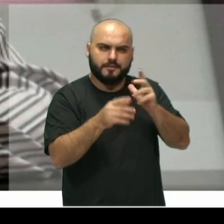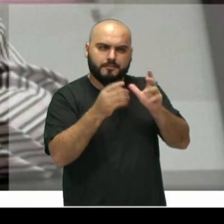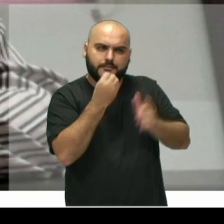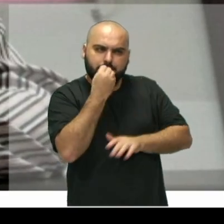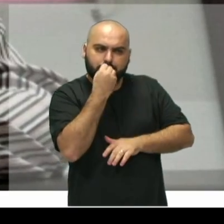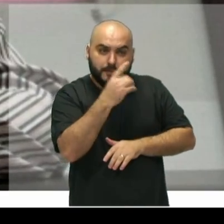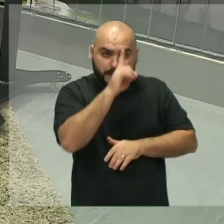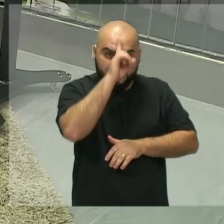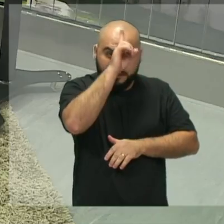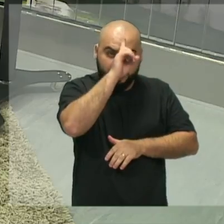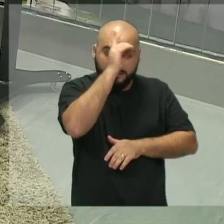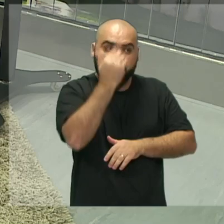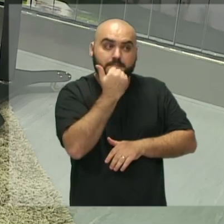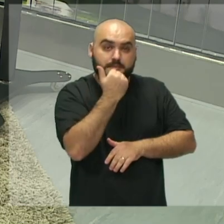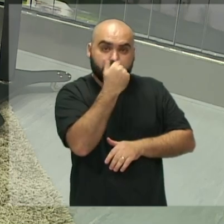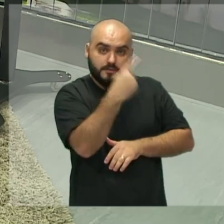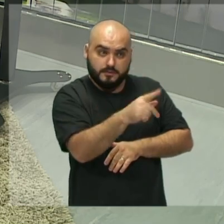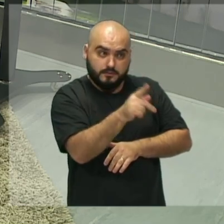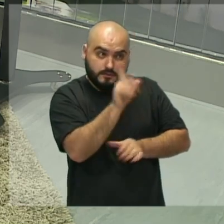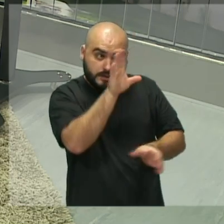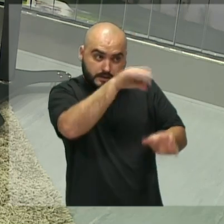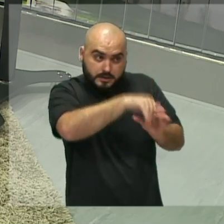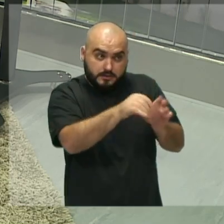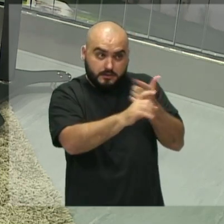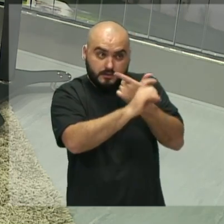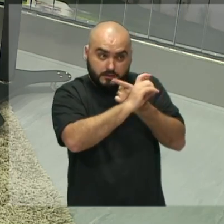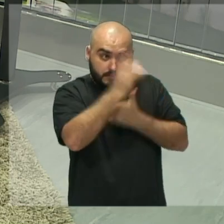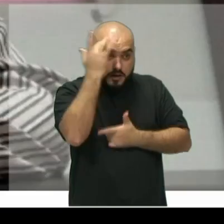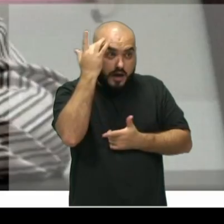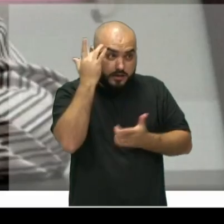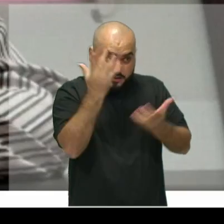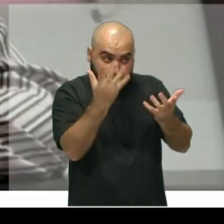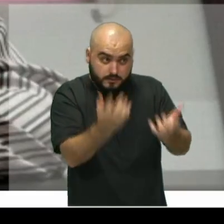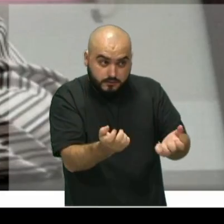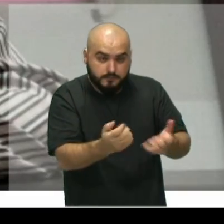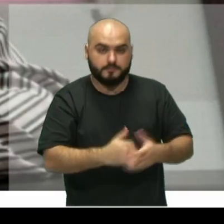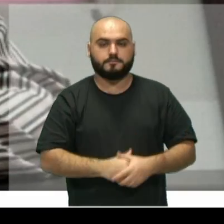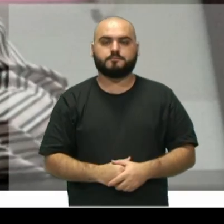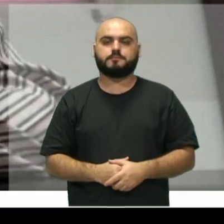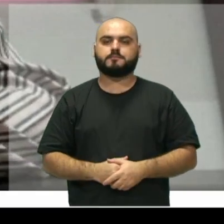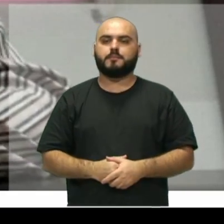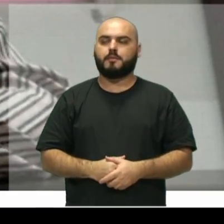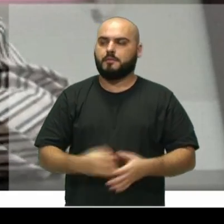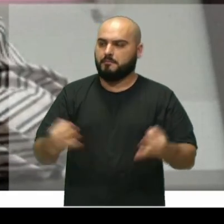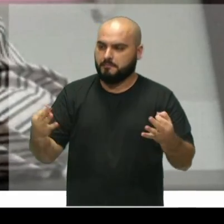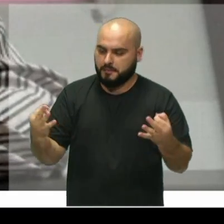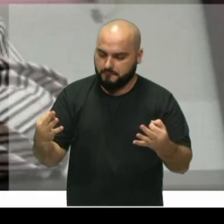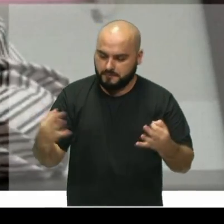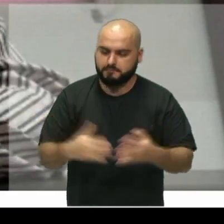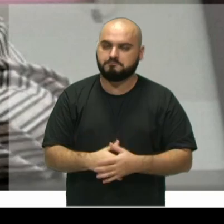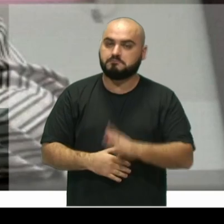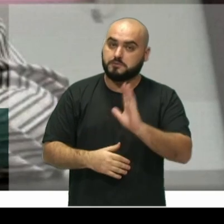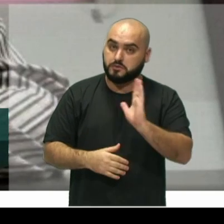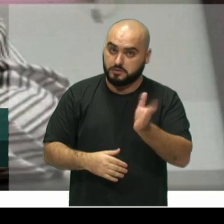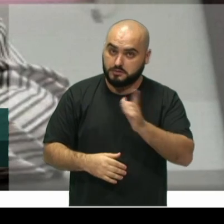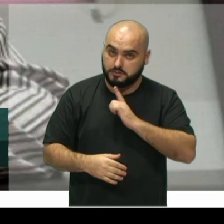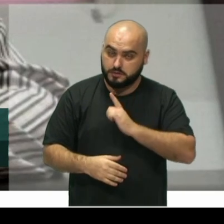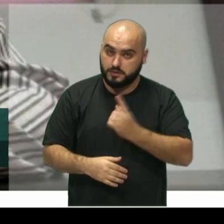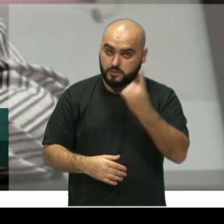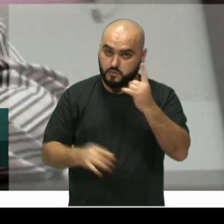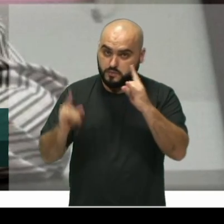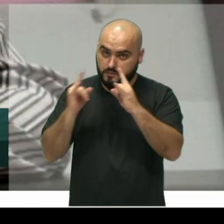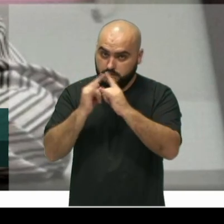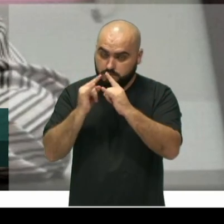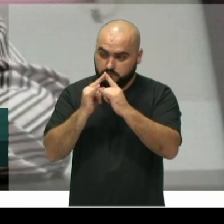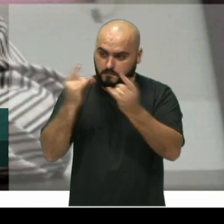dessa indicação dentro do Poder Executivo? Perfeito, Maurício. Nós já temos uma entidade que já está conseguindo esse